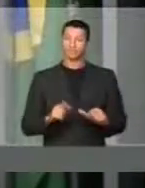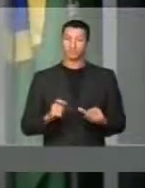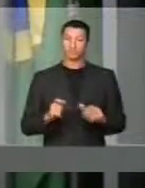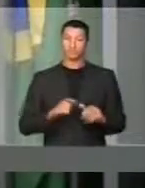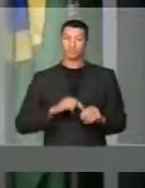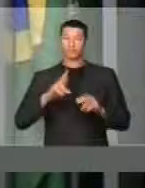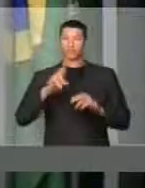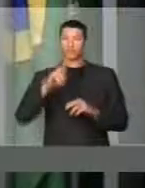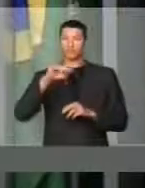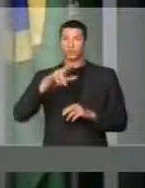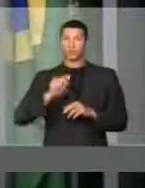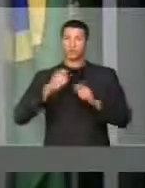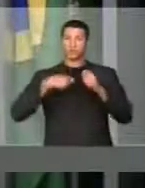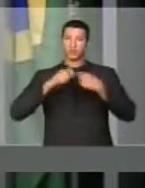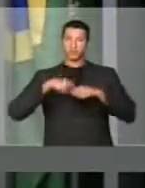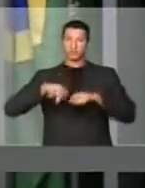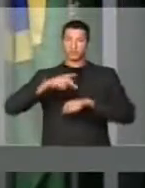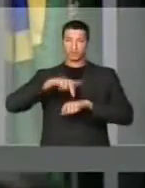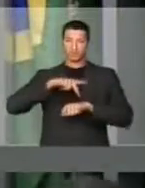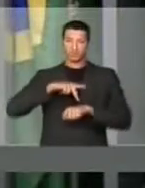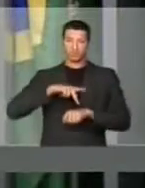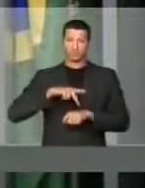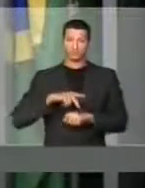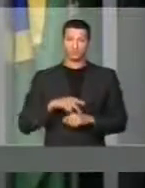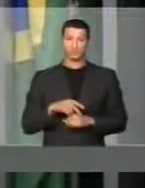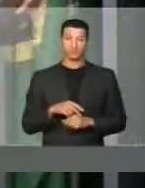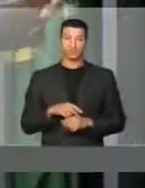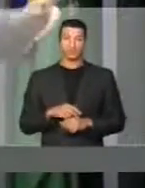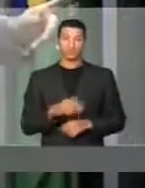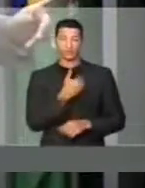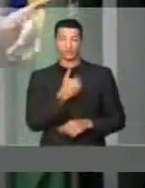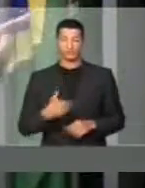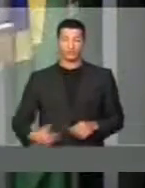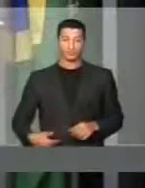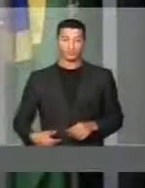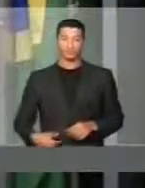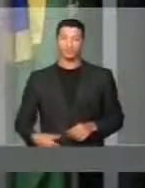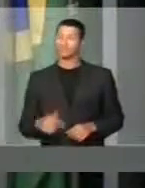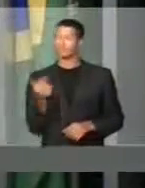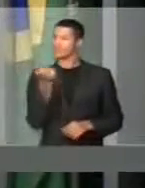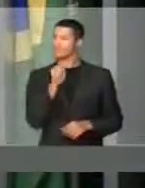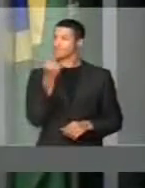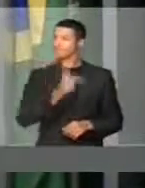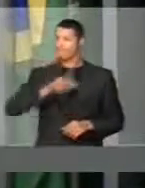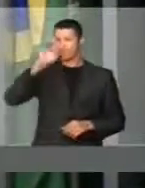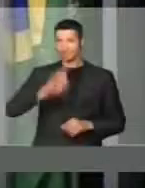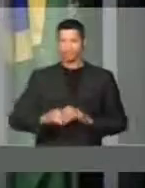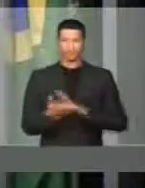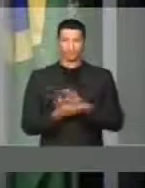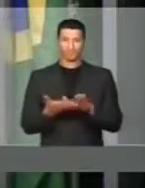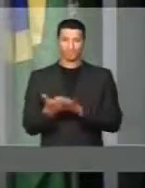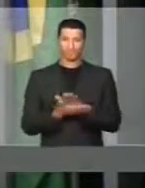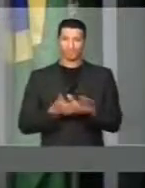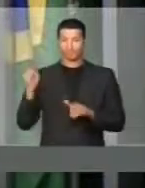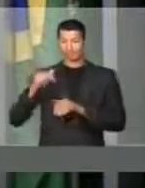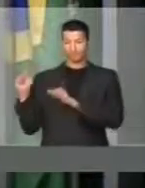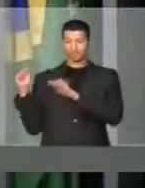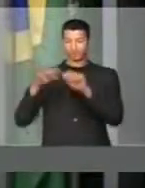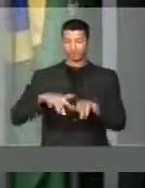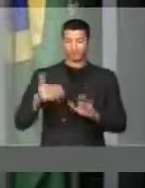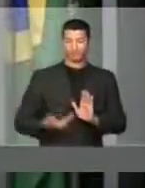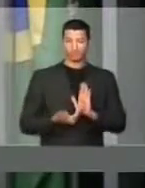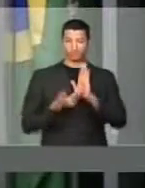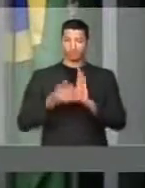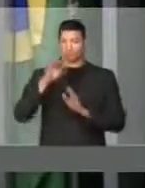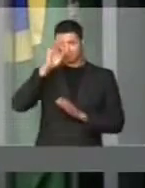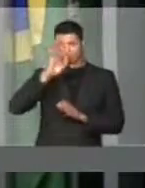da ruína econômica desse país, o governo não tem o direito de vir a esta casa